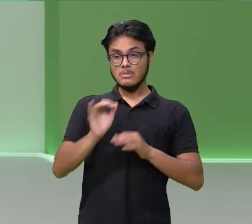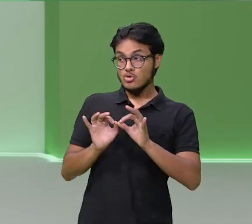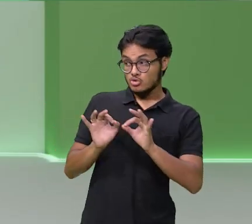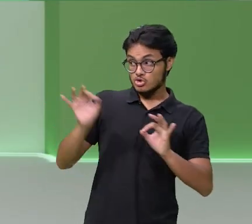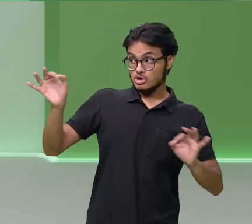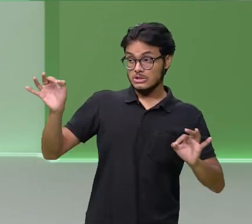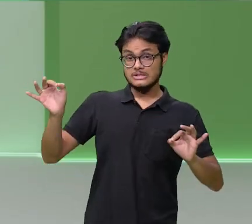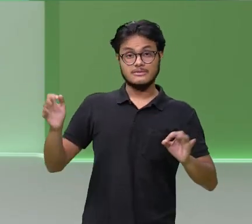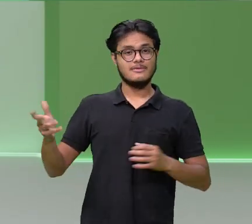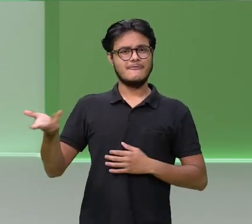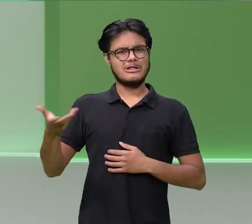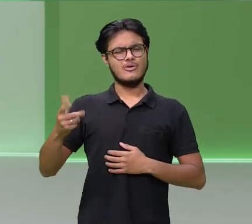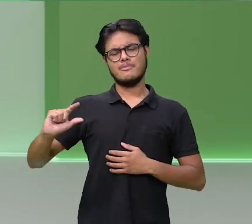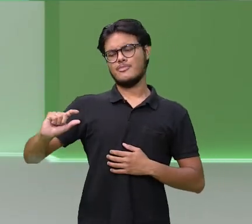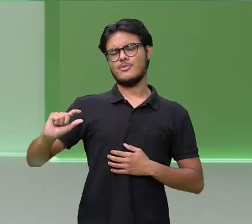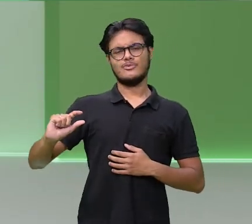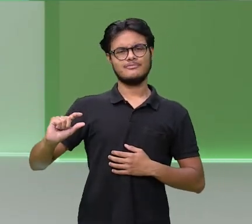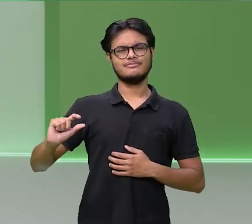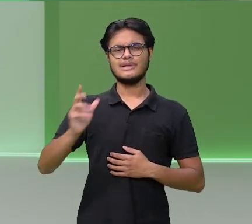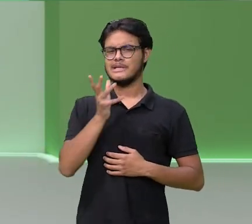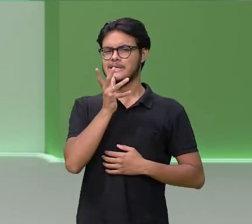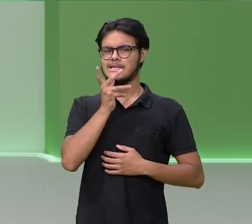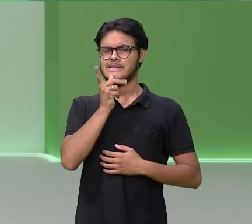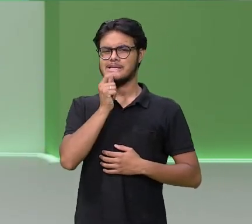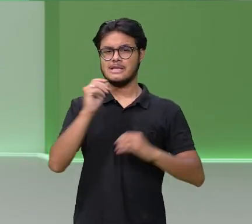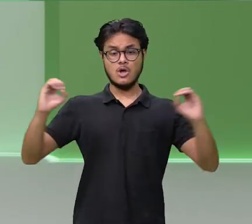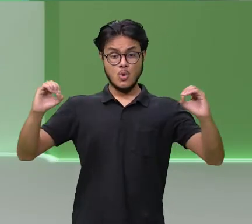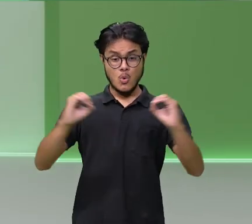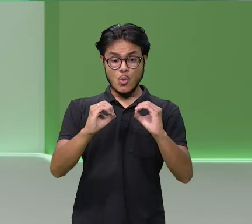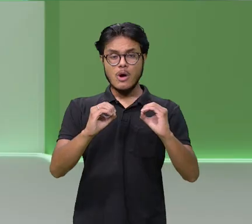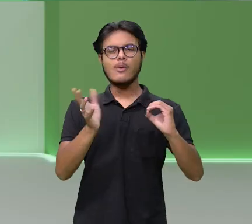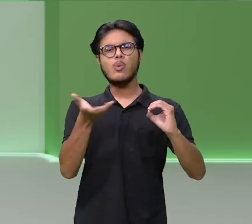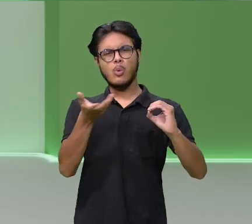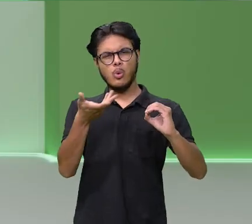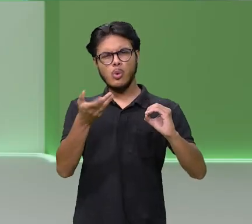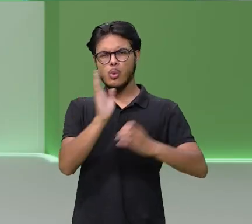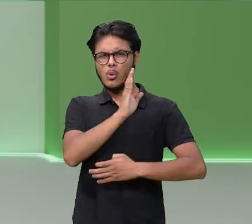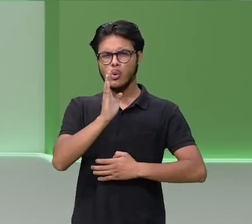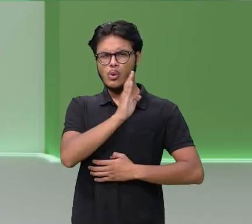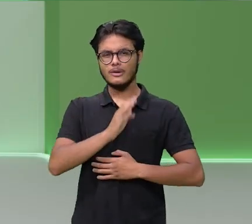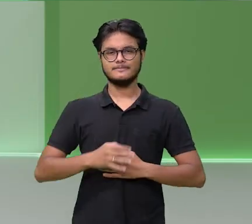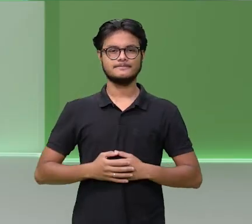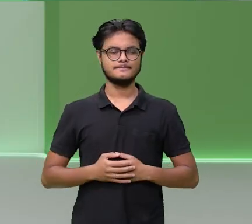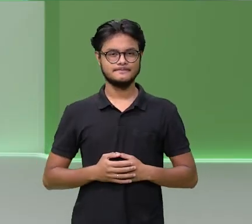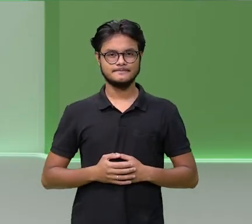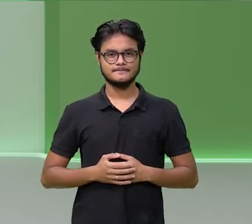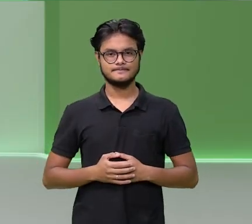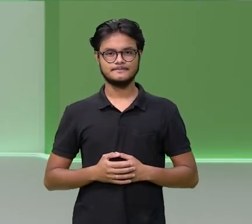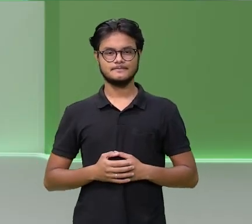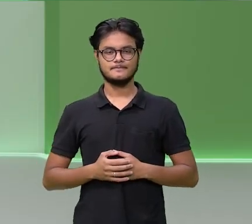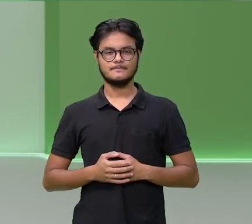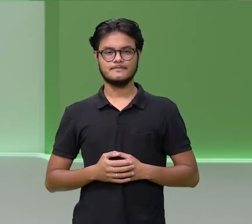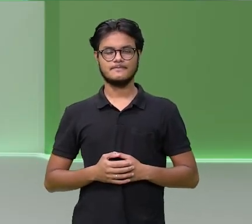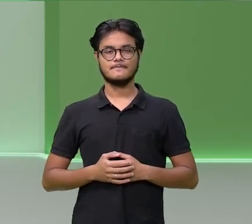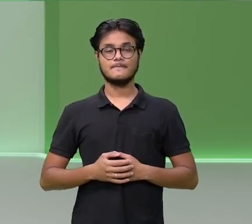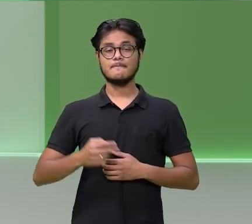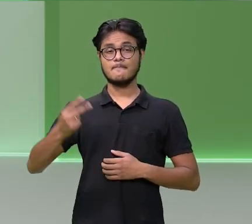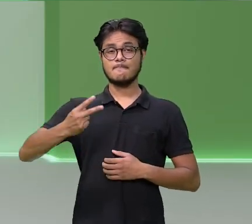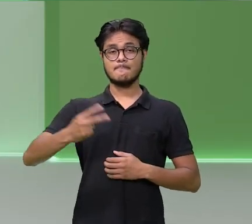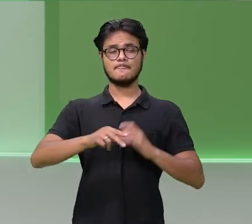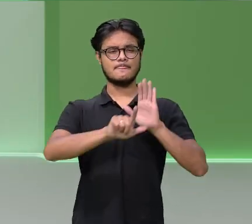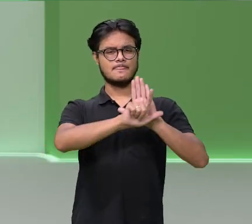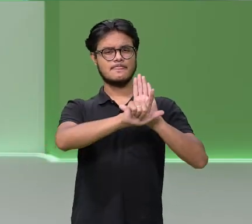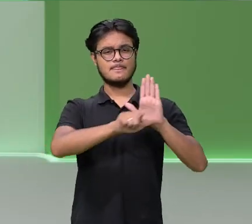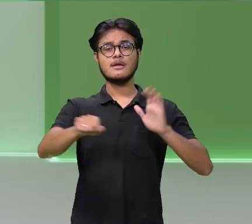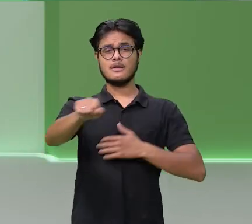velocidade pequena. Distância pequena, velocidade grande. Show? A segunda lei é a lei das